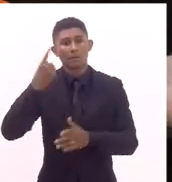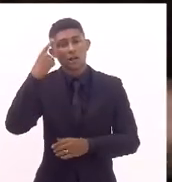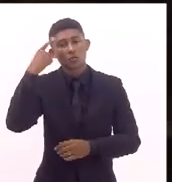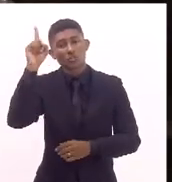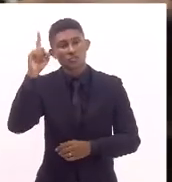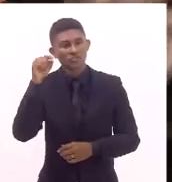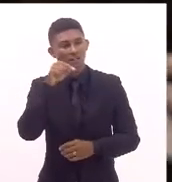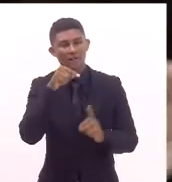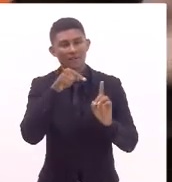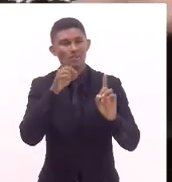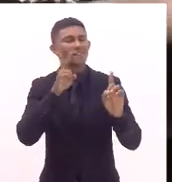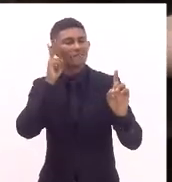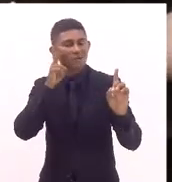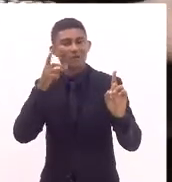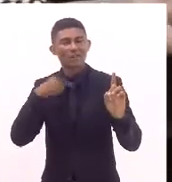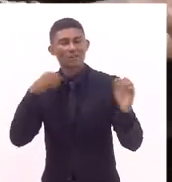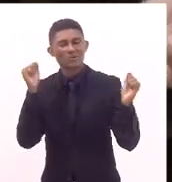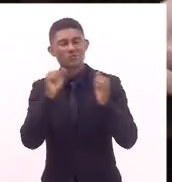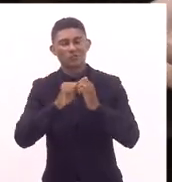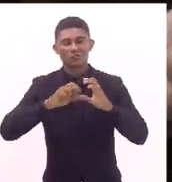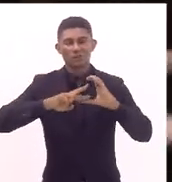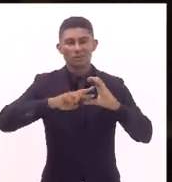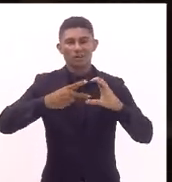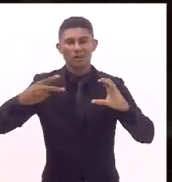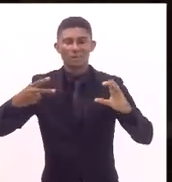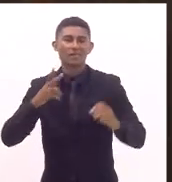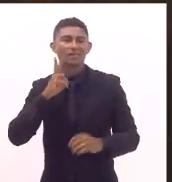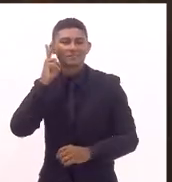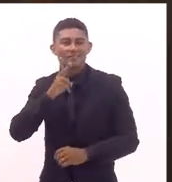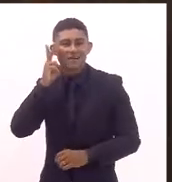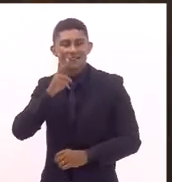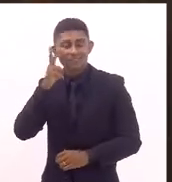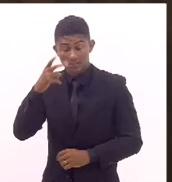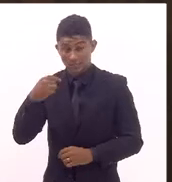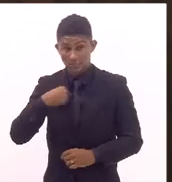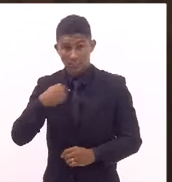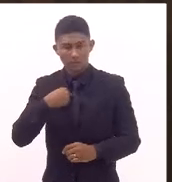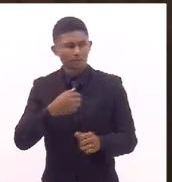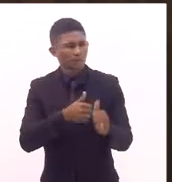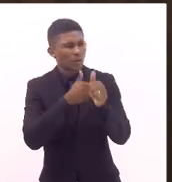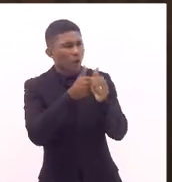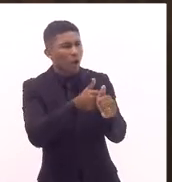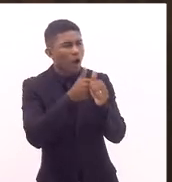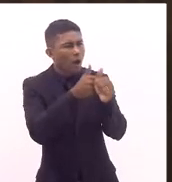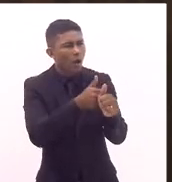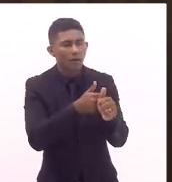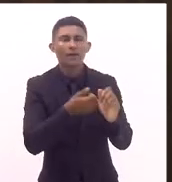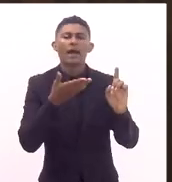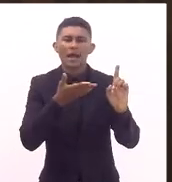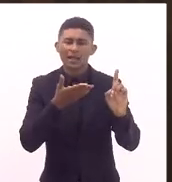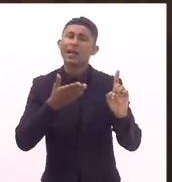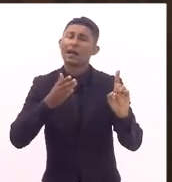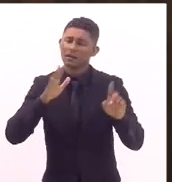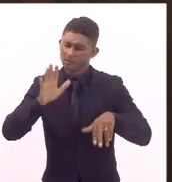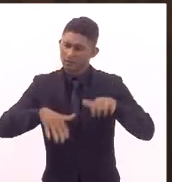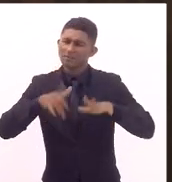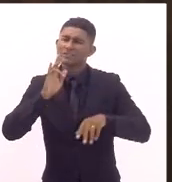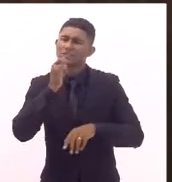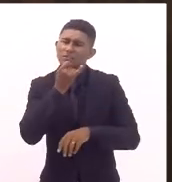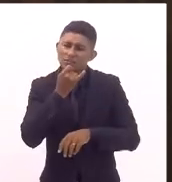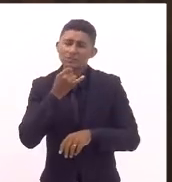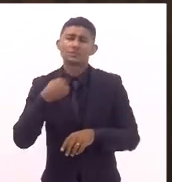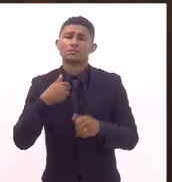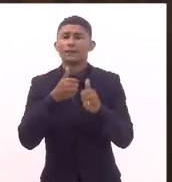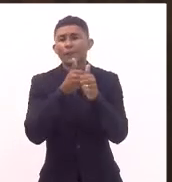dela aí já tava eu na Câmara dos Vereadores acompanhei as as mesas acompanhei